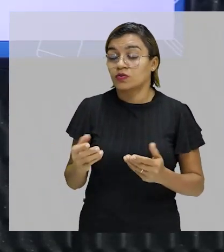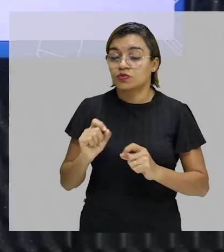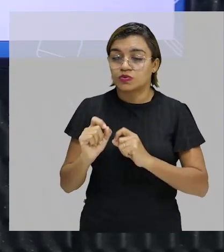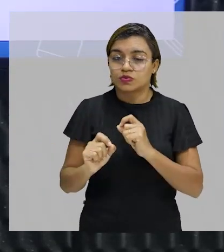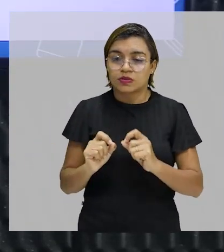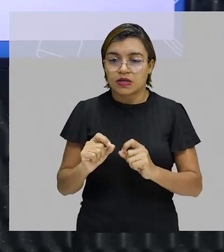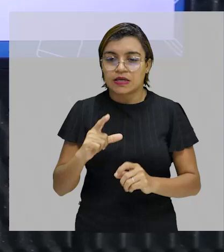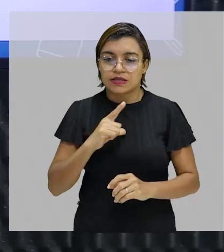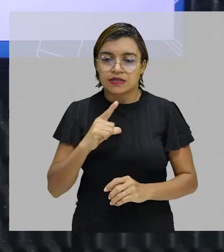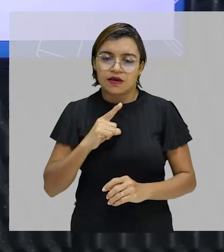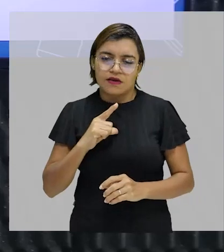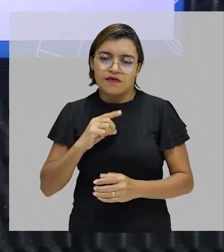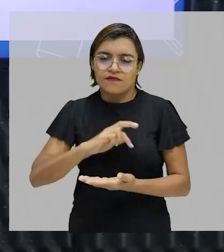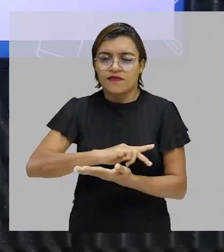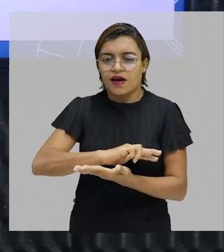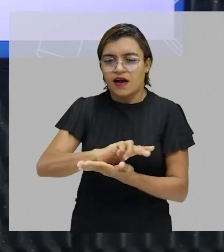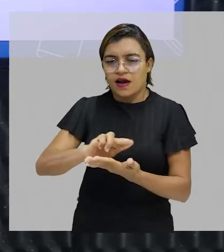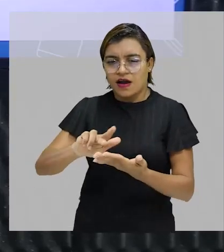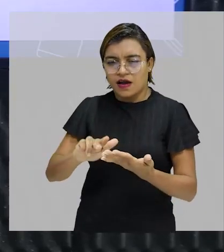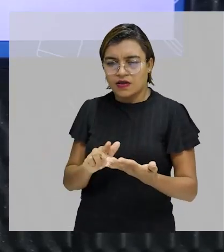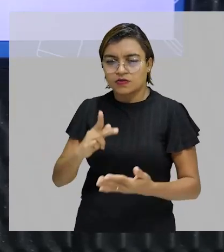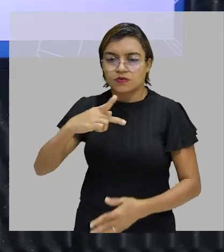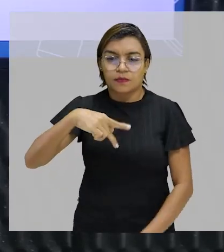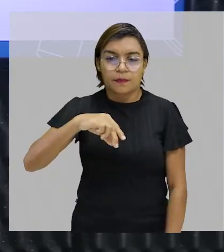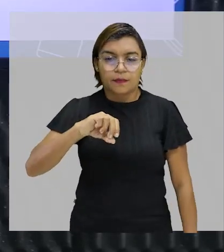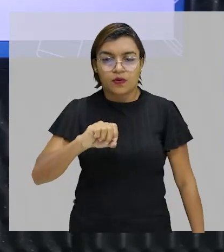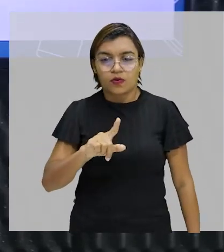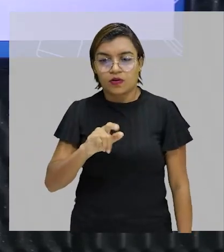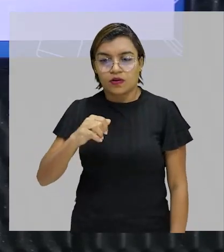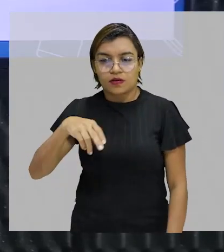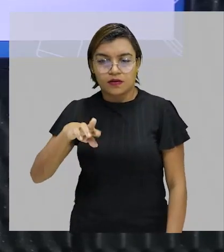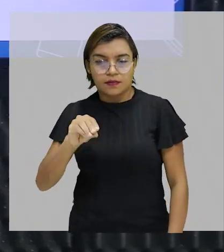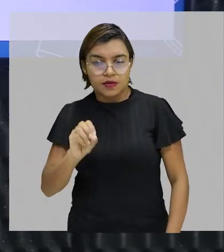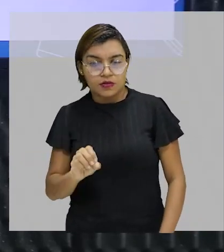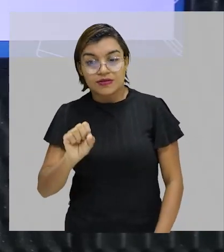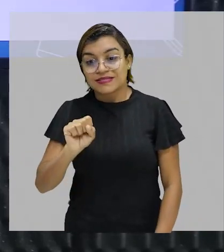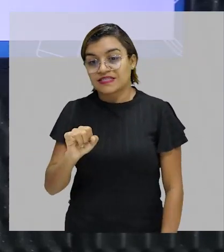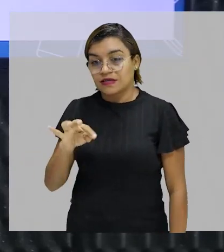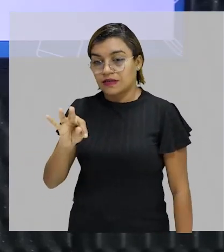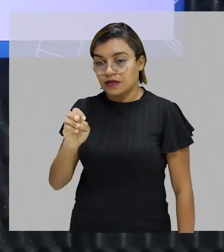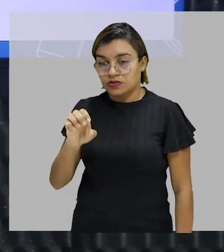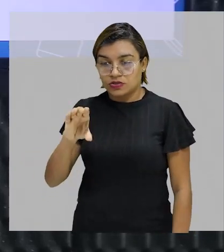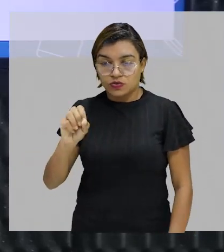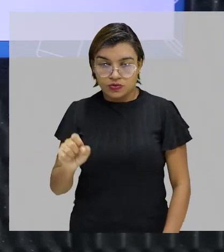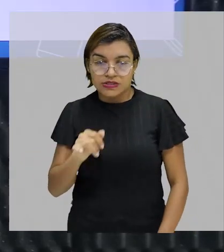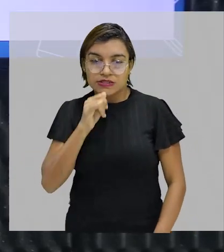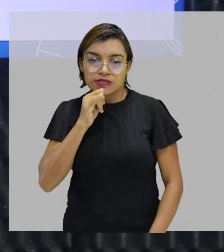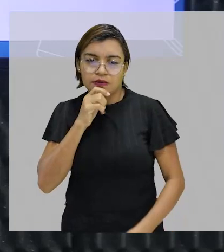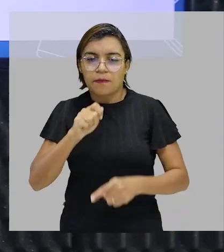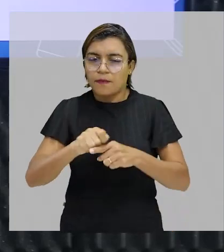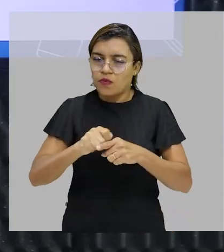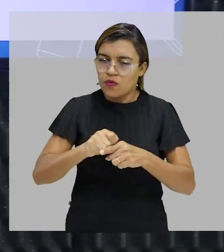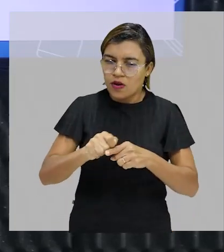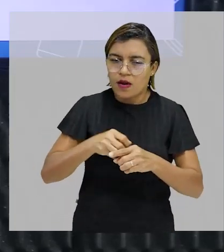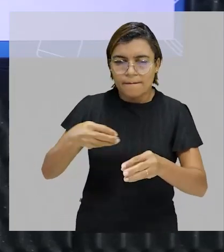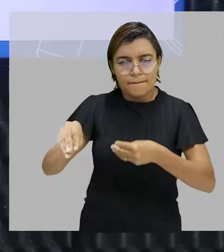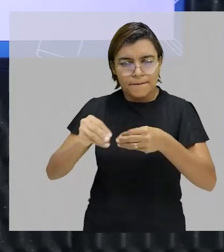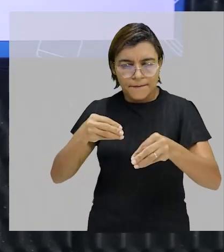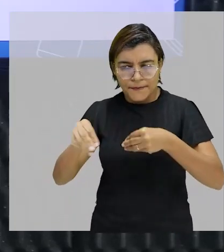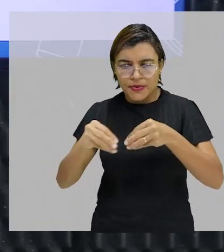vivemos cercados por polímeros sintéticos, na forma de plásticos, fibras sintéticas, borrachas sintéticas,